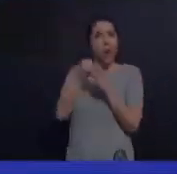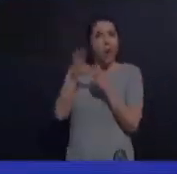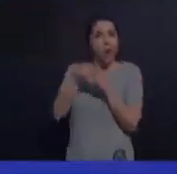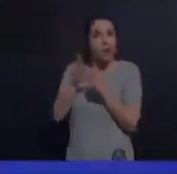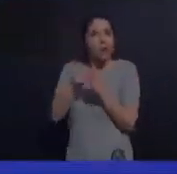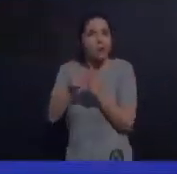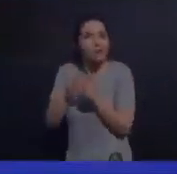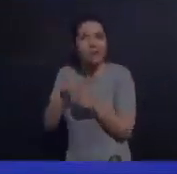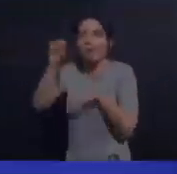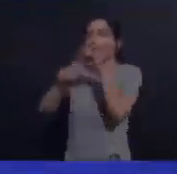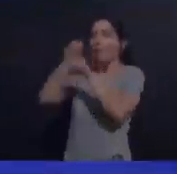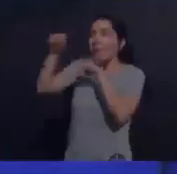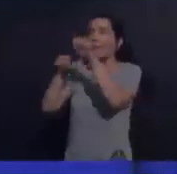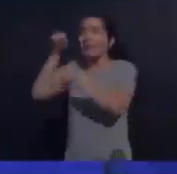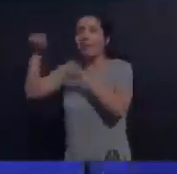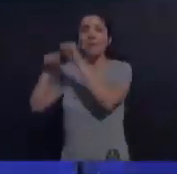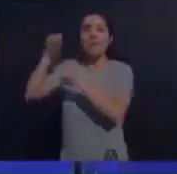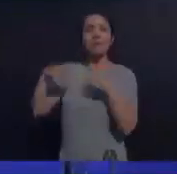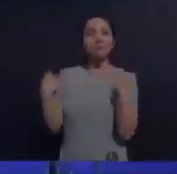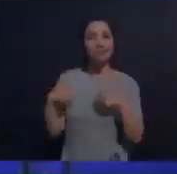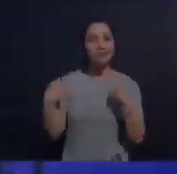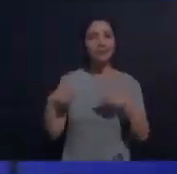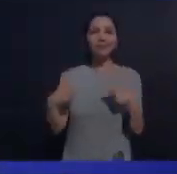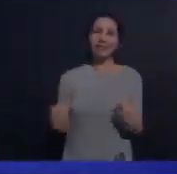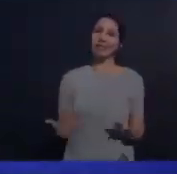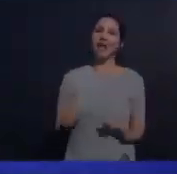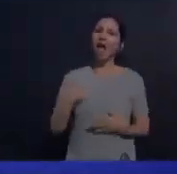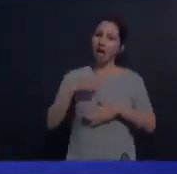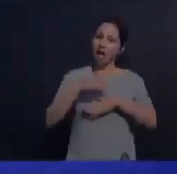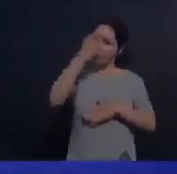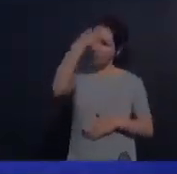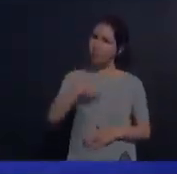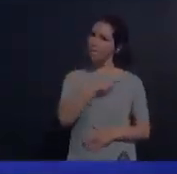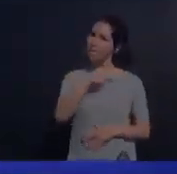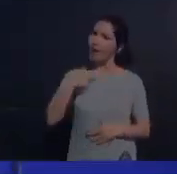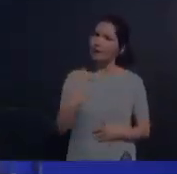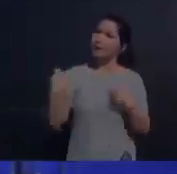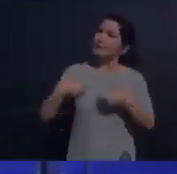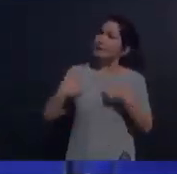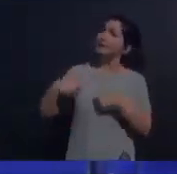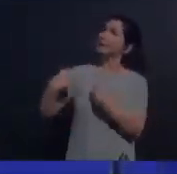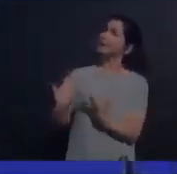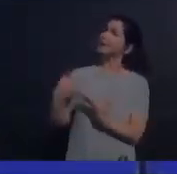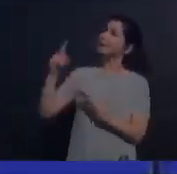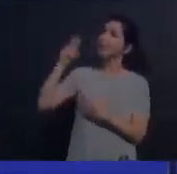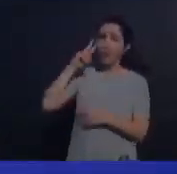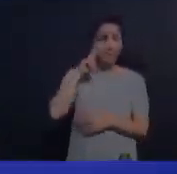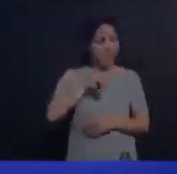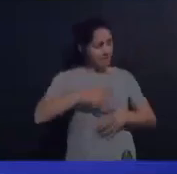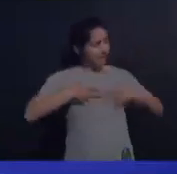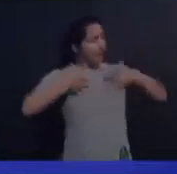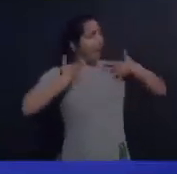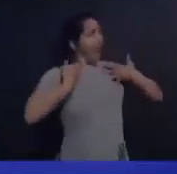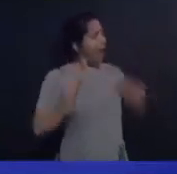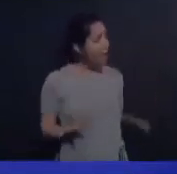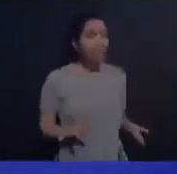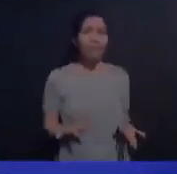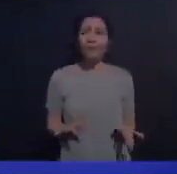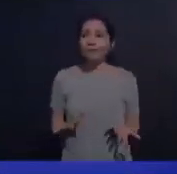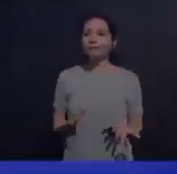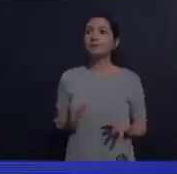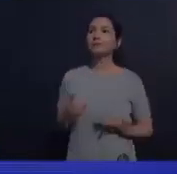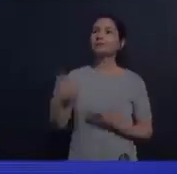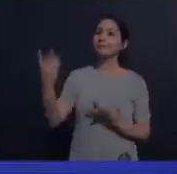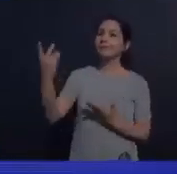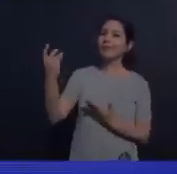do senhor na minha vida eu preciso mesmo é sobre a pastora eu quero que o senhor te orgulho de mim quando se olhar pra mim e